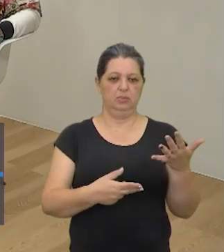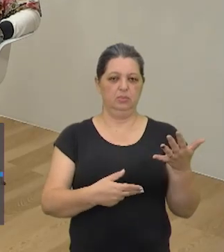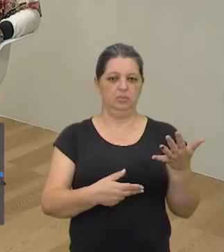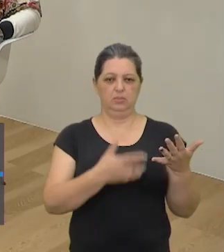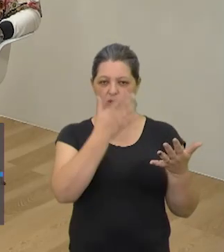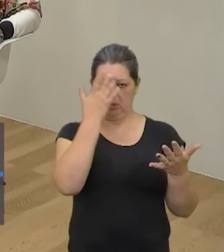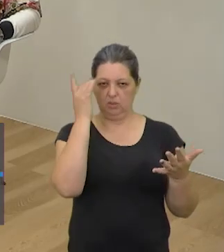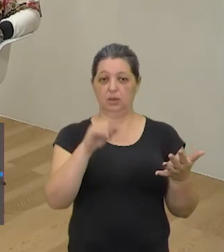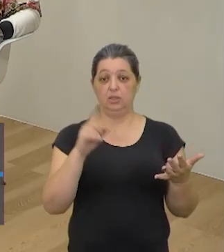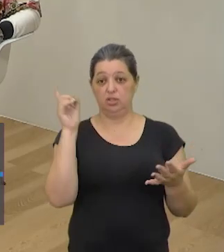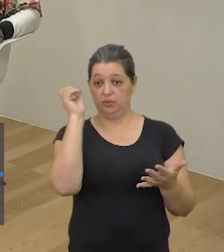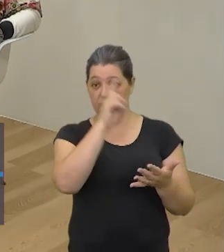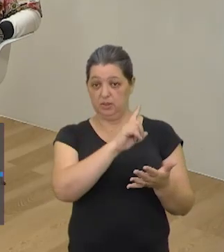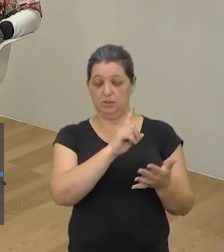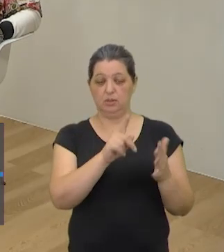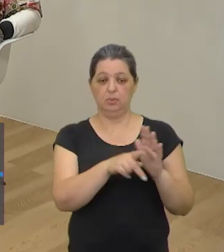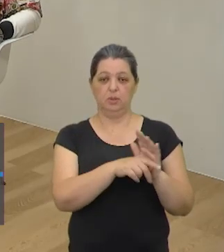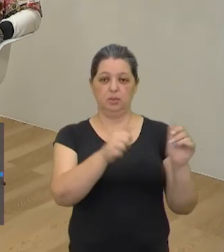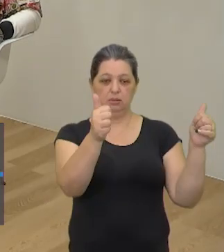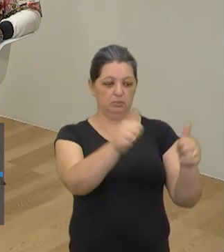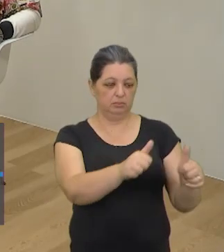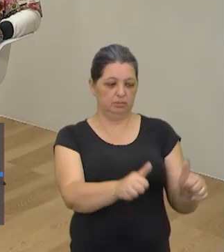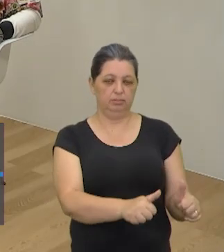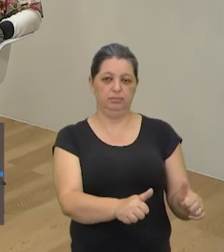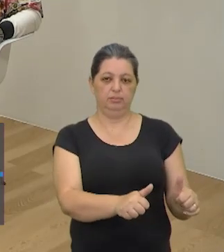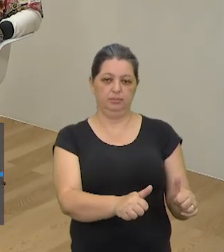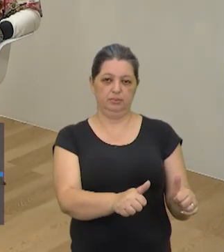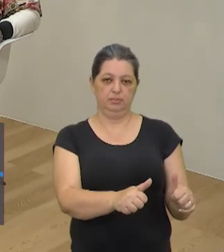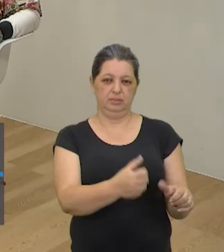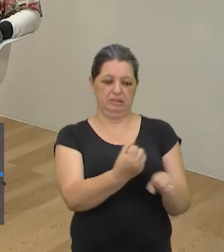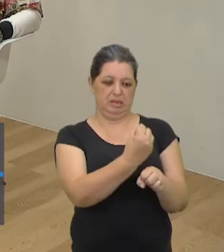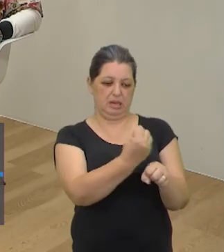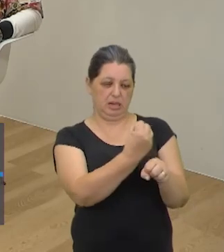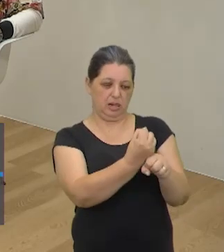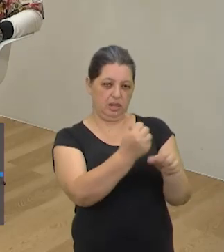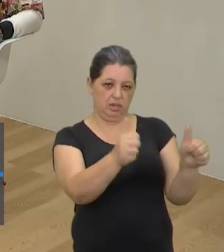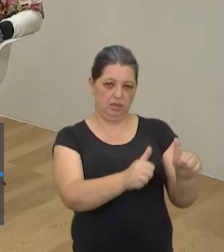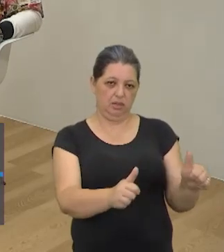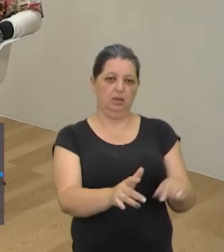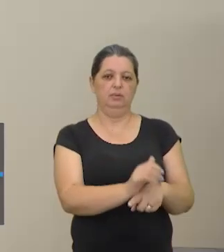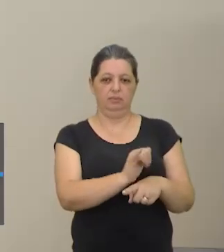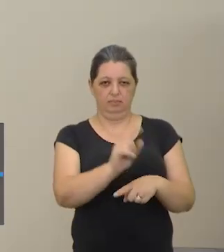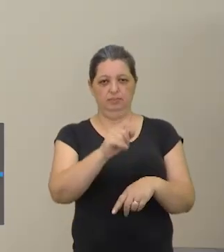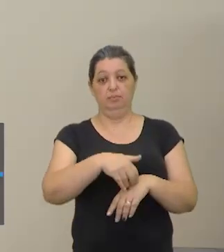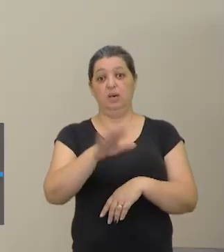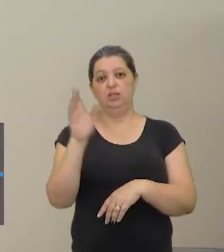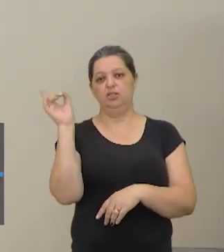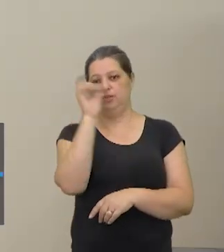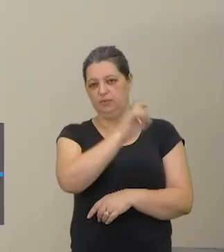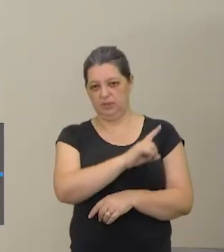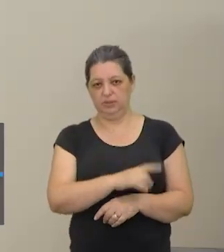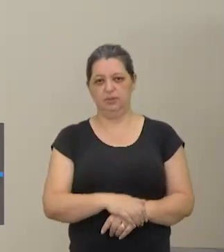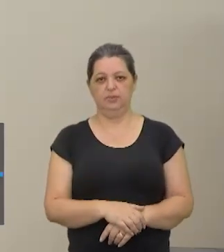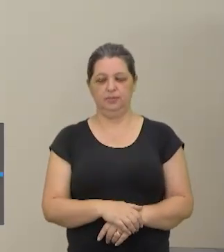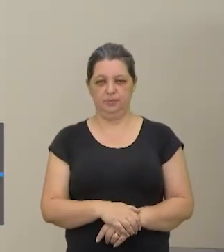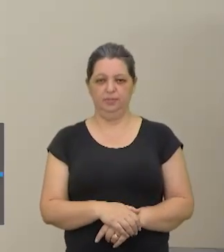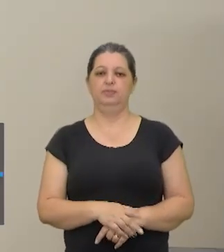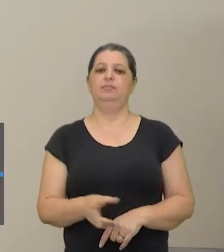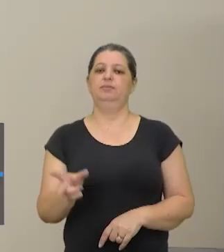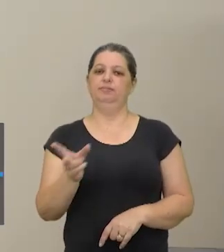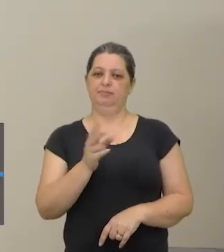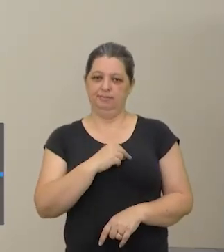é difícil. Mas quando você vai esculpir alguém, é muito mais difícil. Mais É difícil. muito Eu mais fiz difícil. aula na Nossa, dá muito faculdade de trabalho. busto.